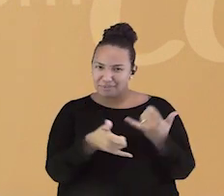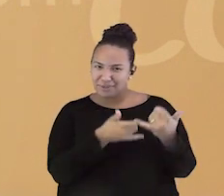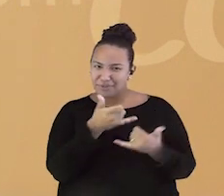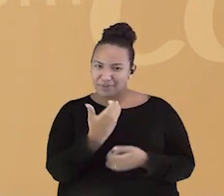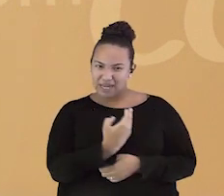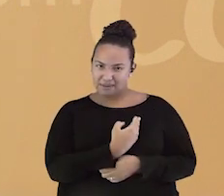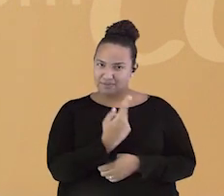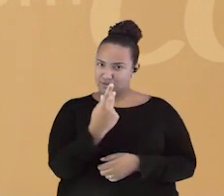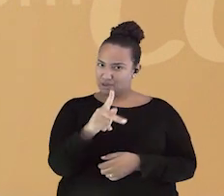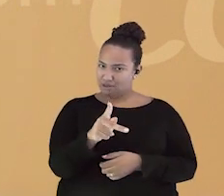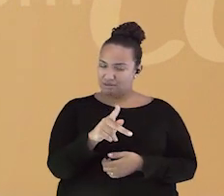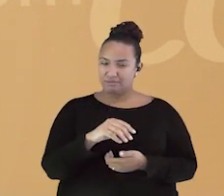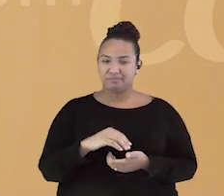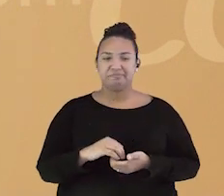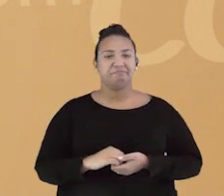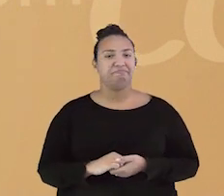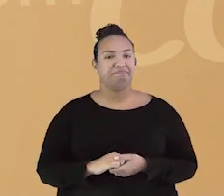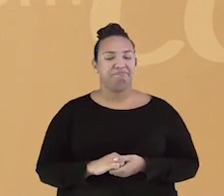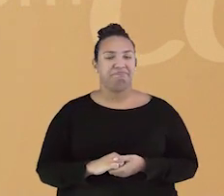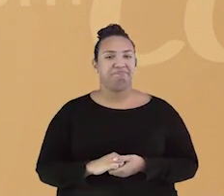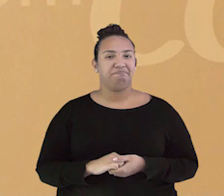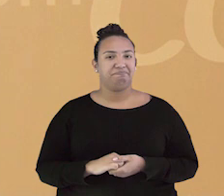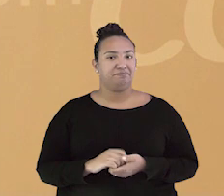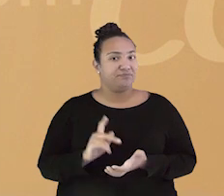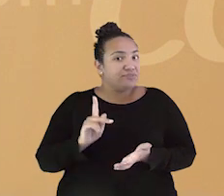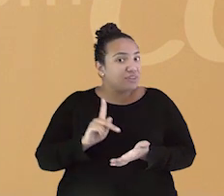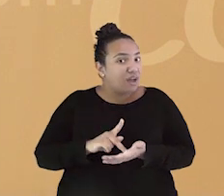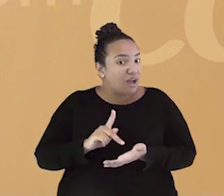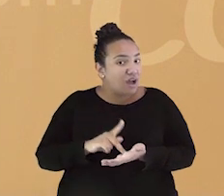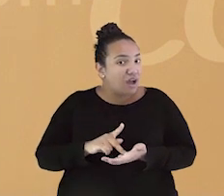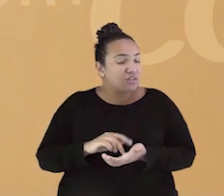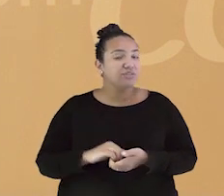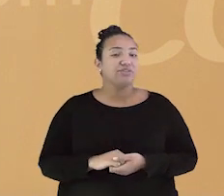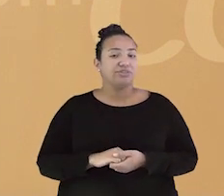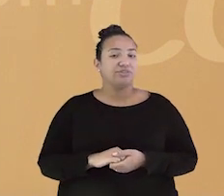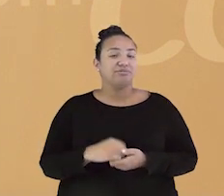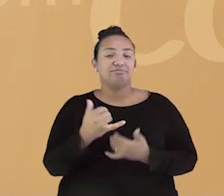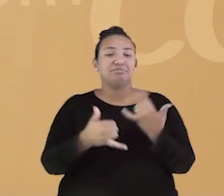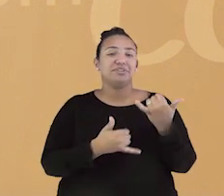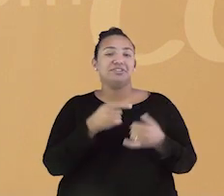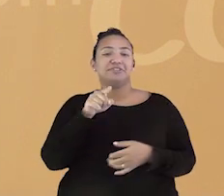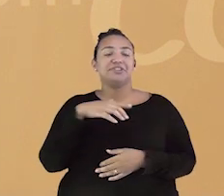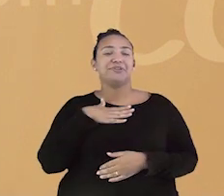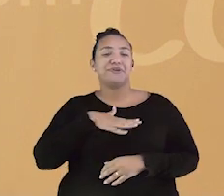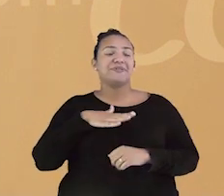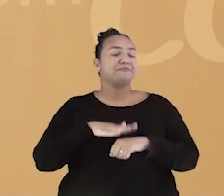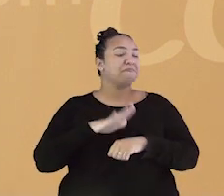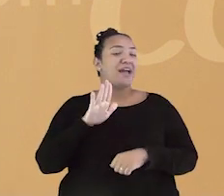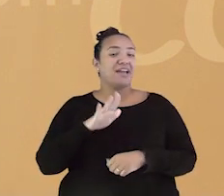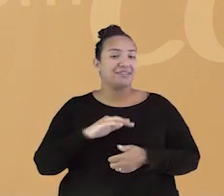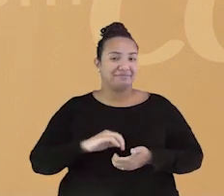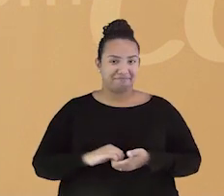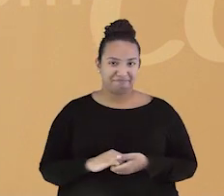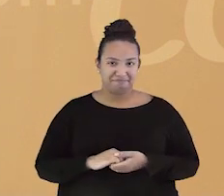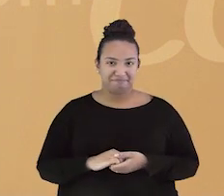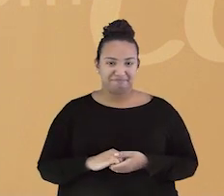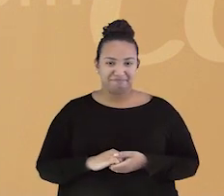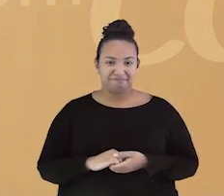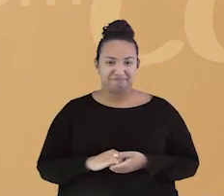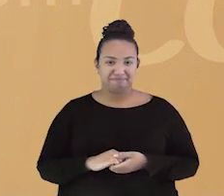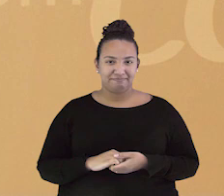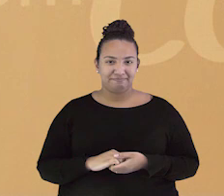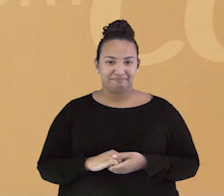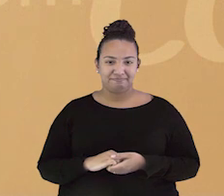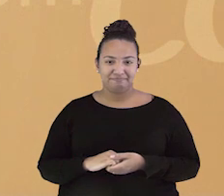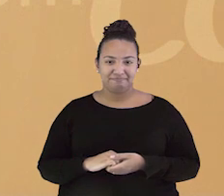amigos? É mesmo? Quais são as suas brincadeiras favoritas? Bom,